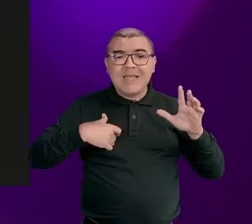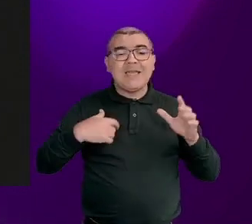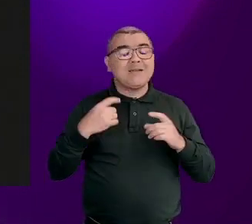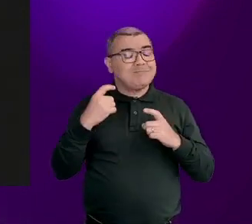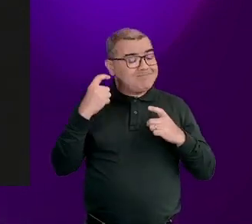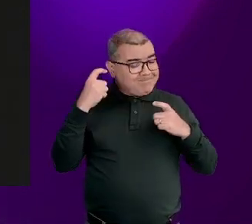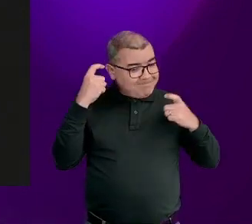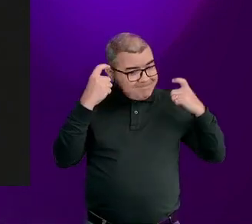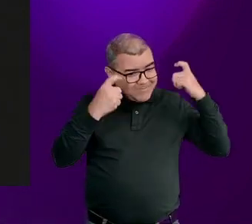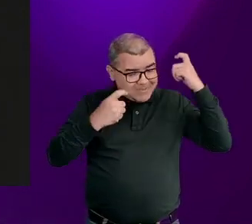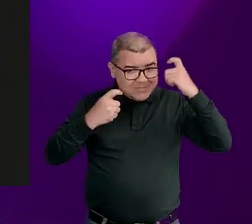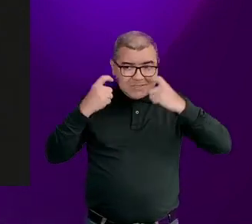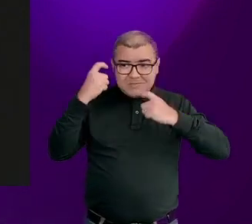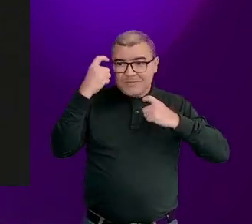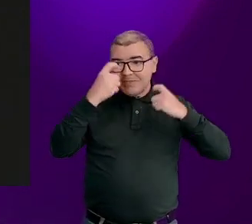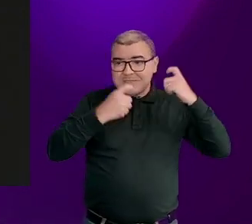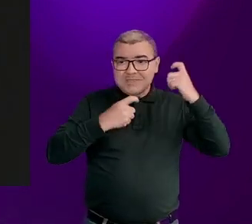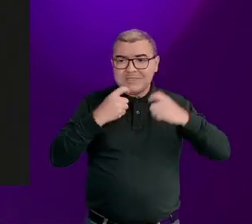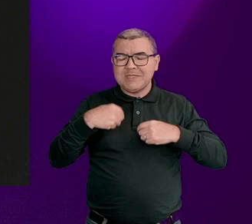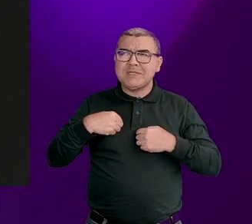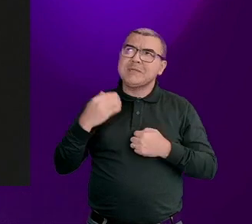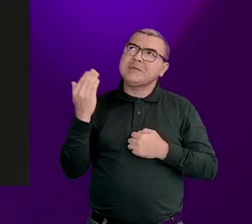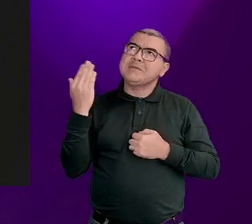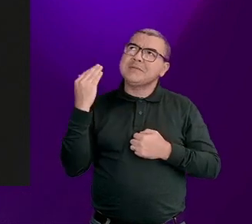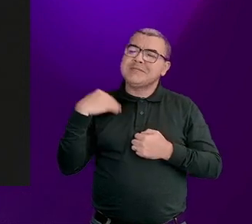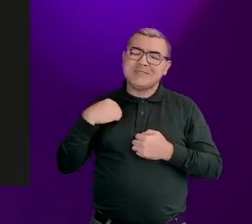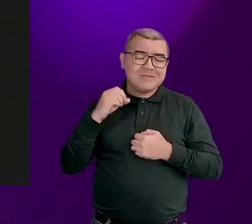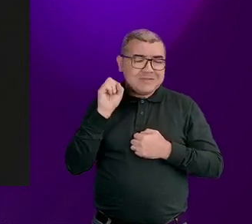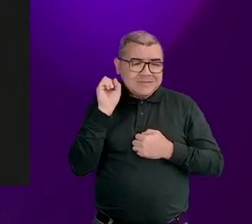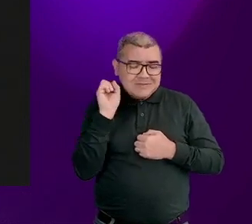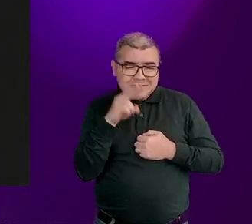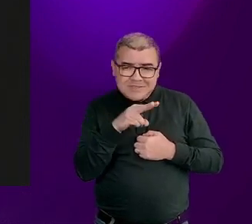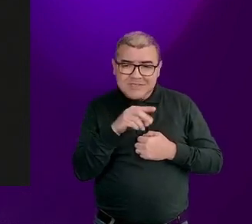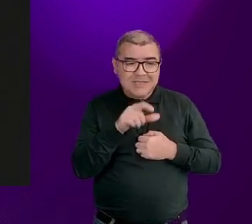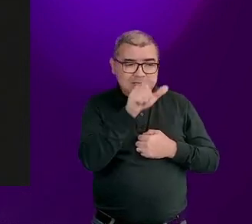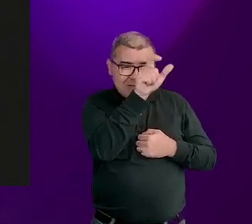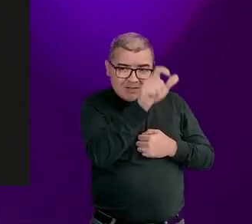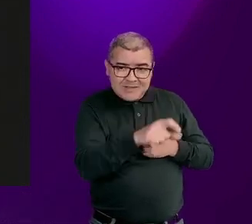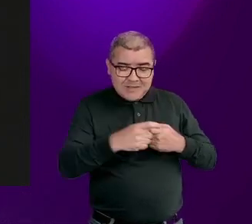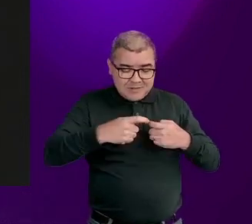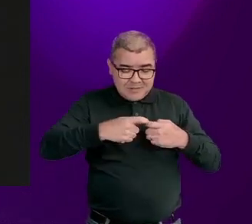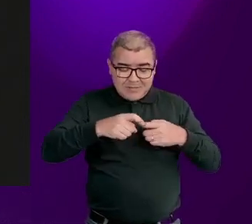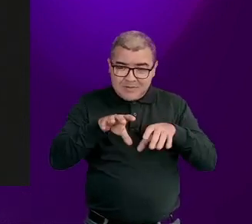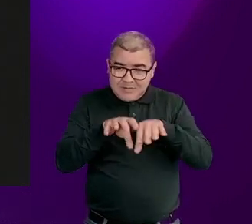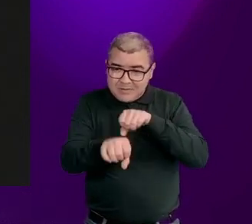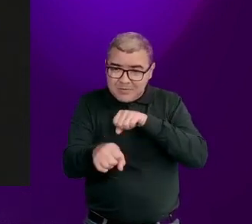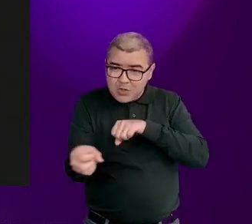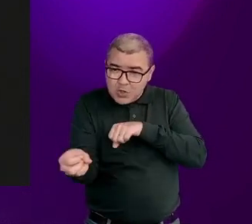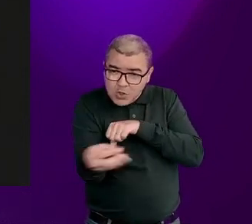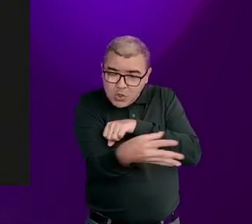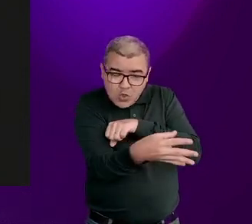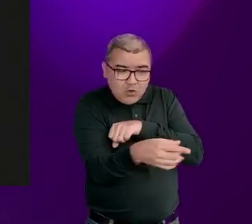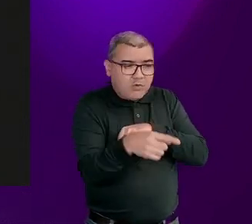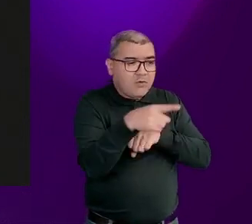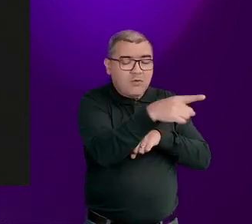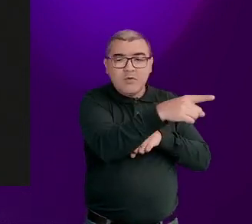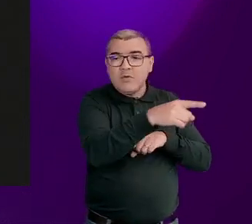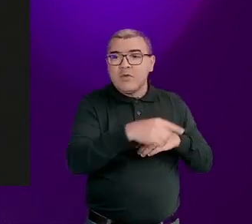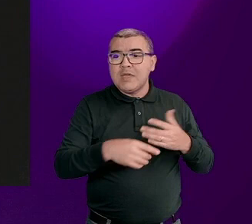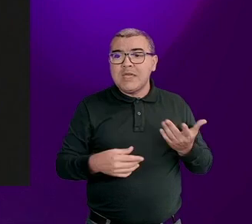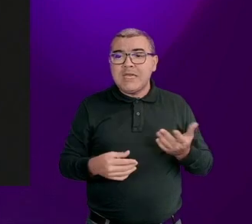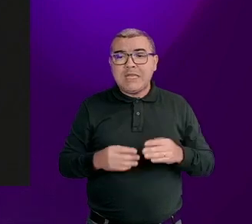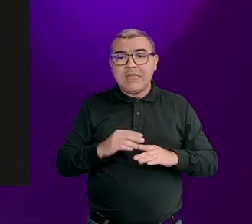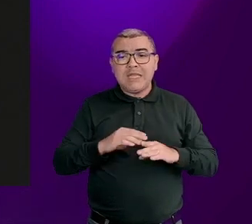Eu fico muito preocupada, recentemente eu vi isso, né? Um jovem formado, sem residência,